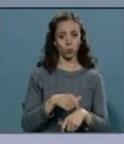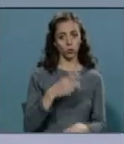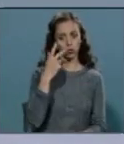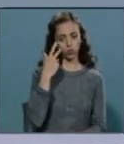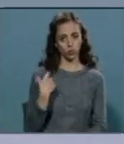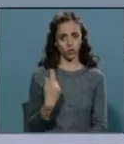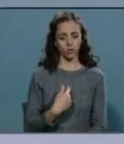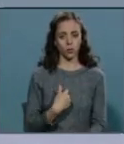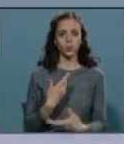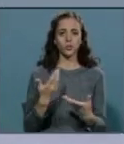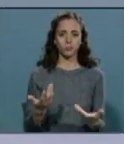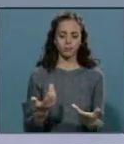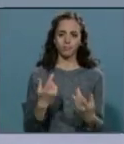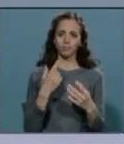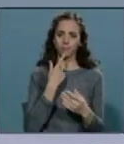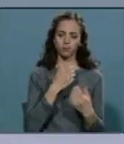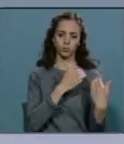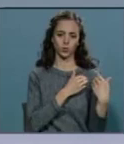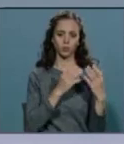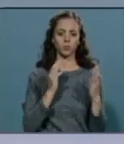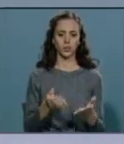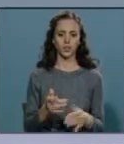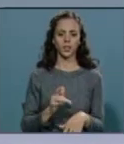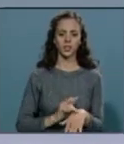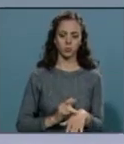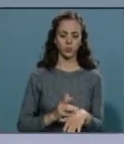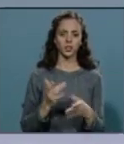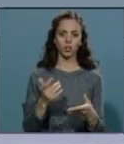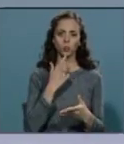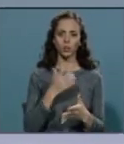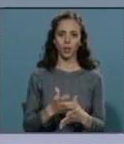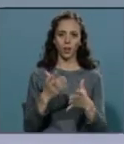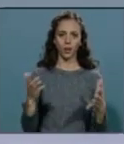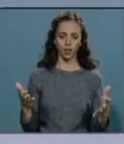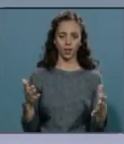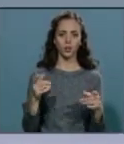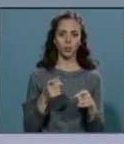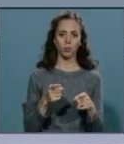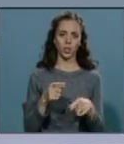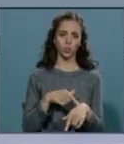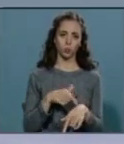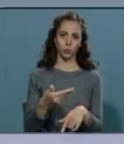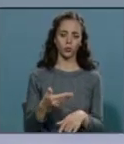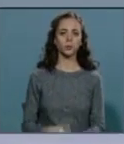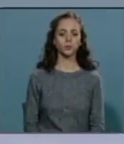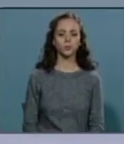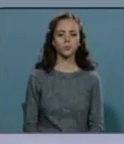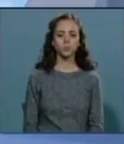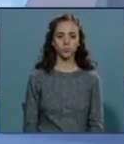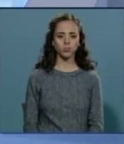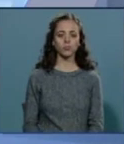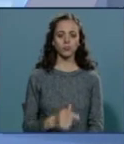que vivemos e portanto temos que ser altamente responsáveis e tem uma sensibilidade muito grande para para este momento uma